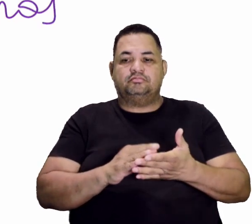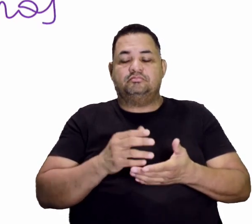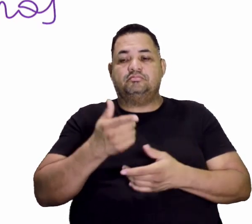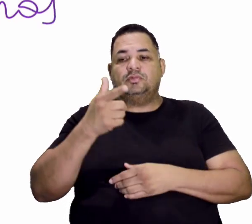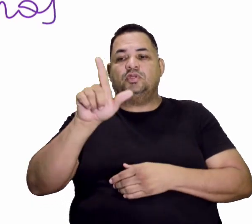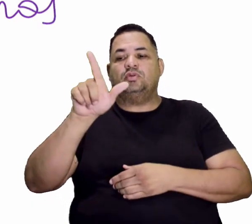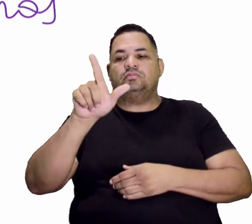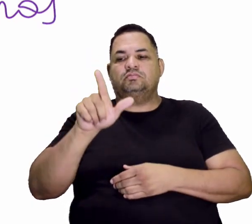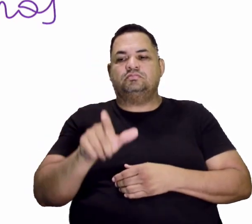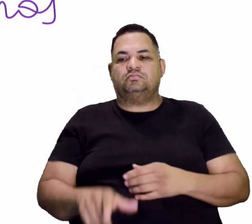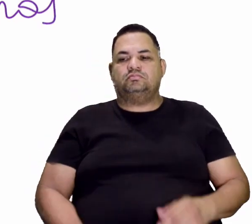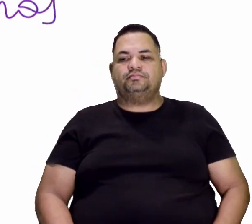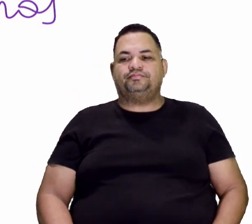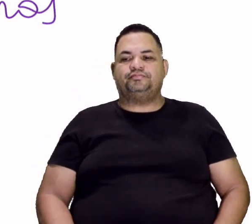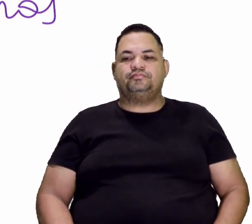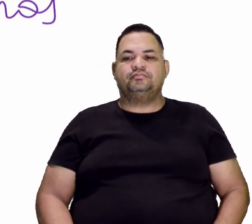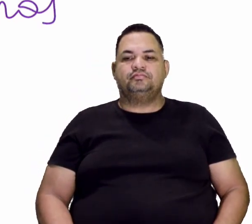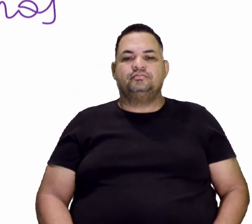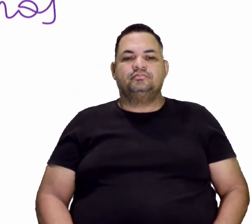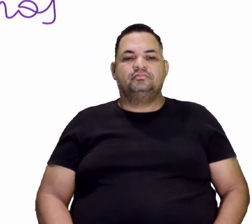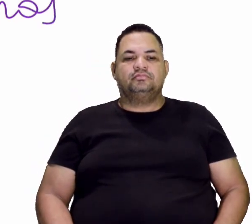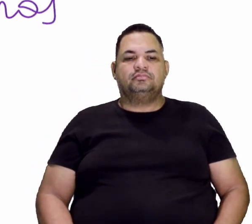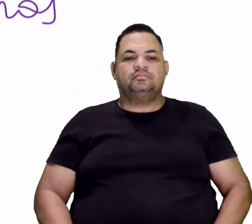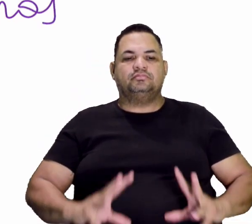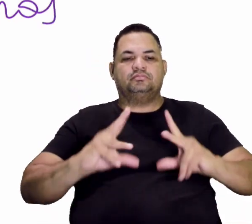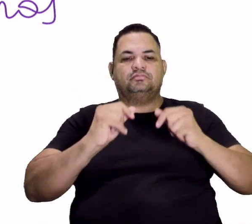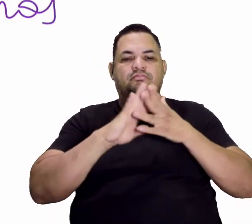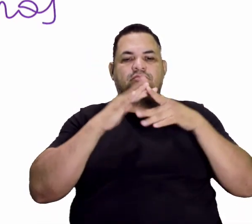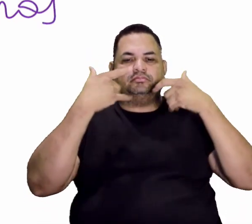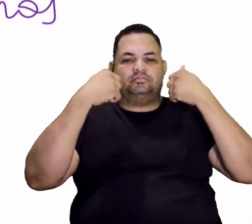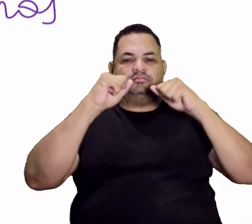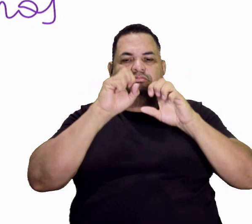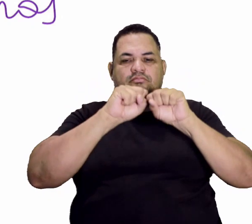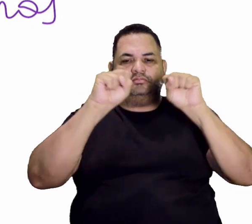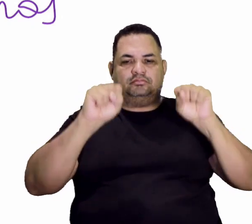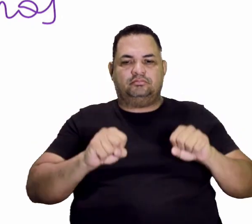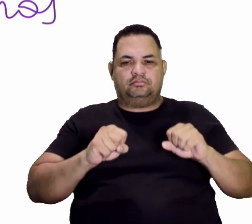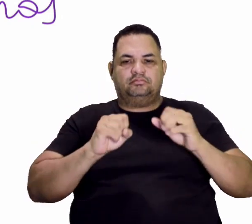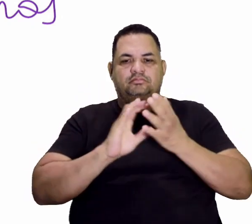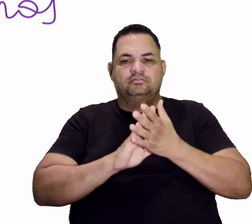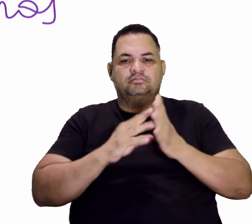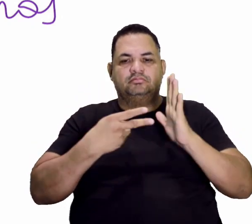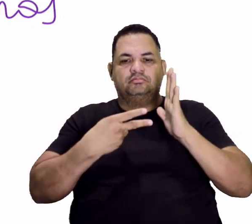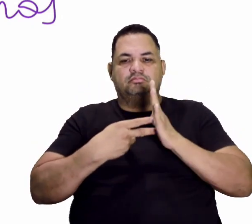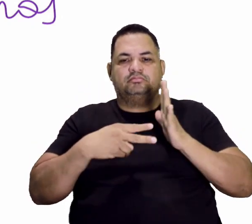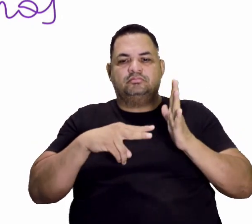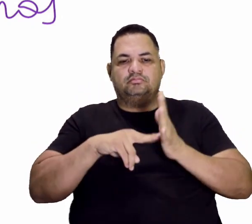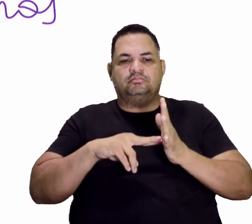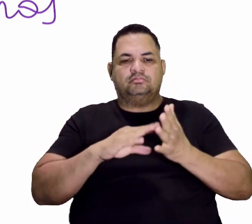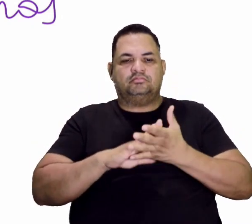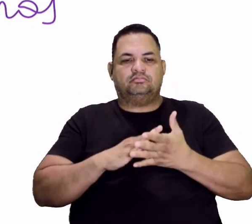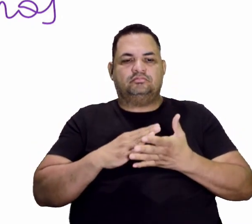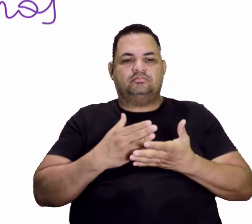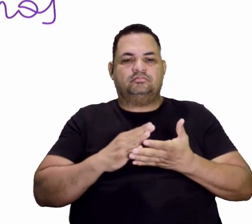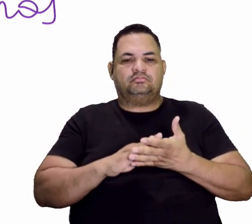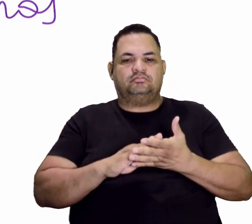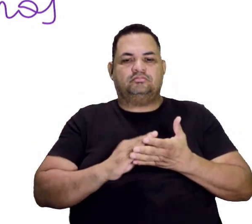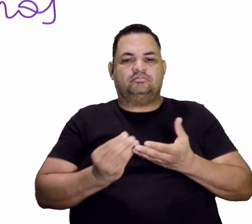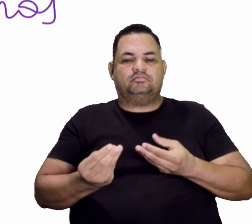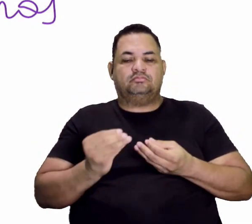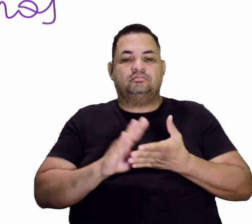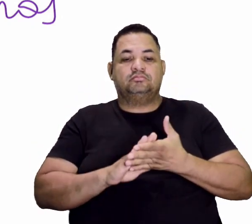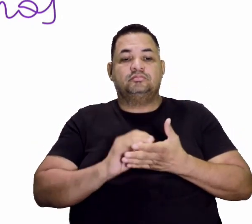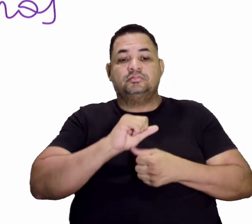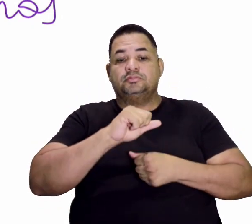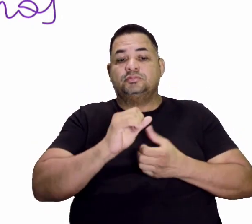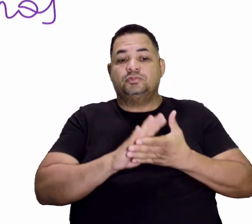E etc. E toda linguagem é um sistema de signos, tá? O signo está no lugar